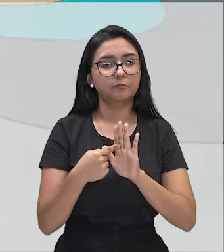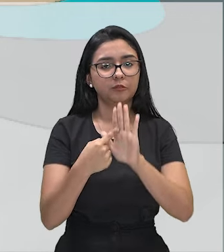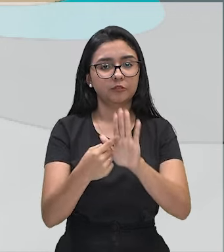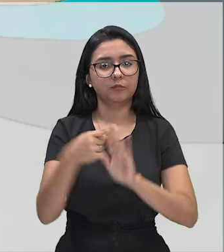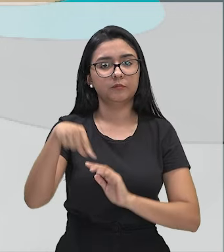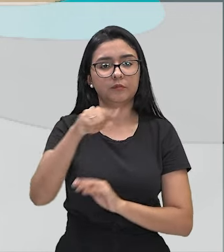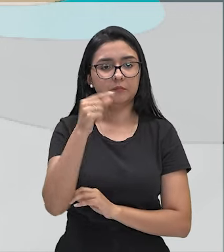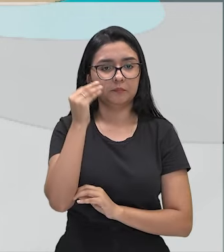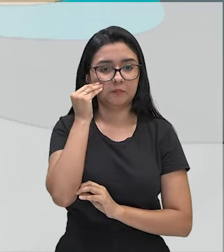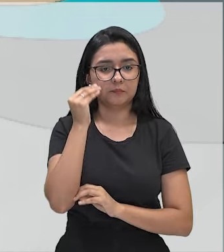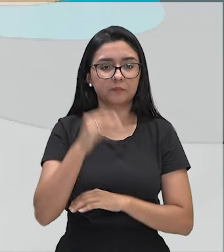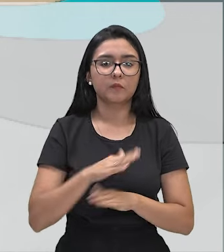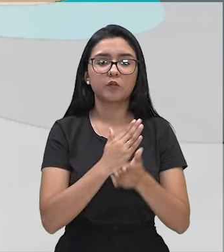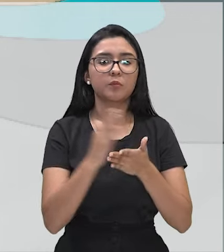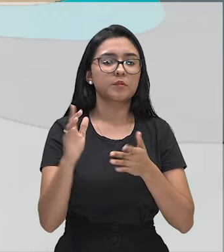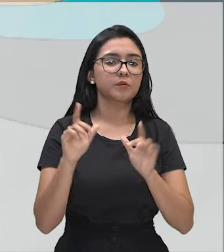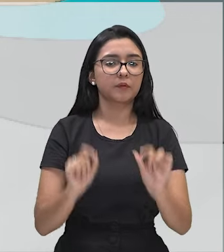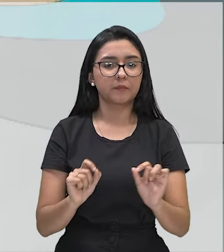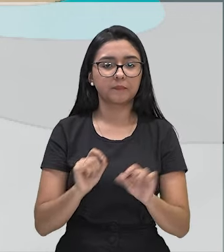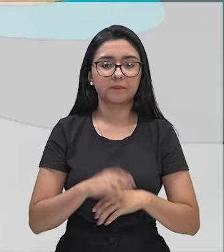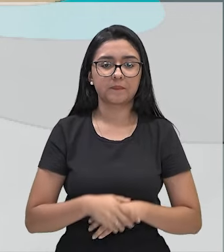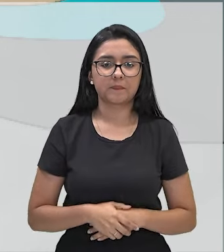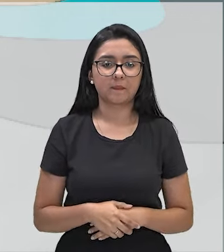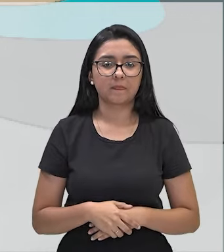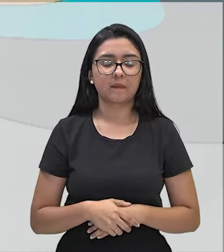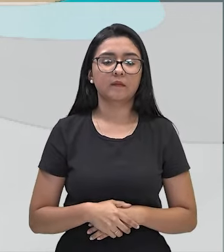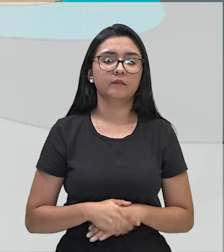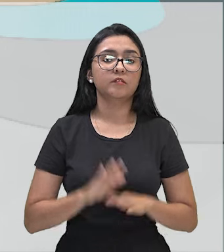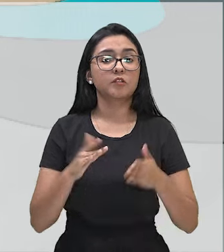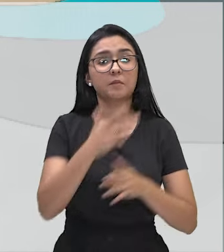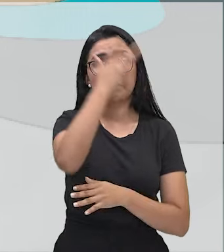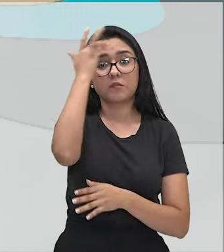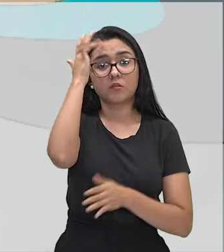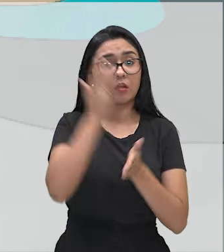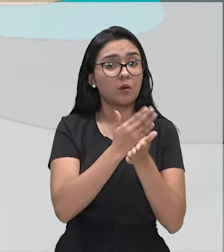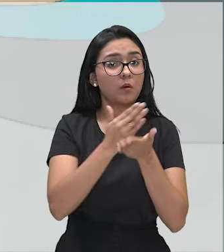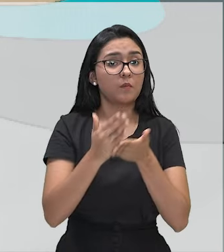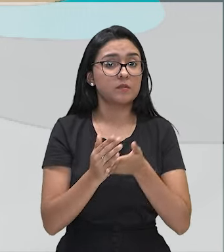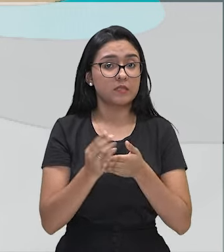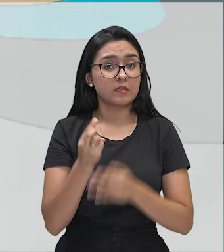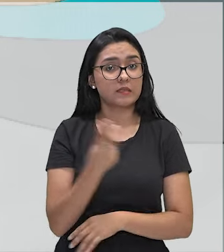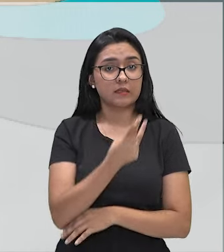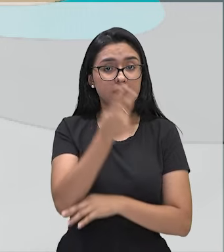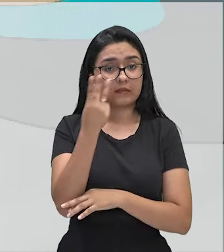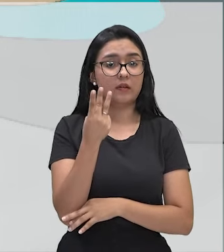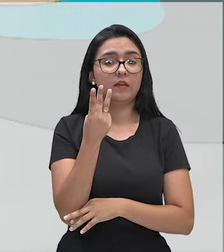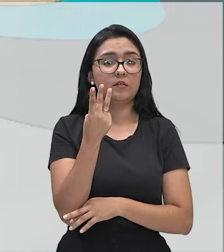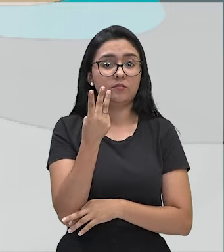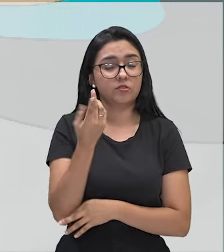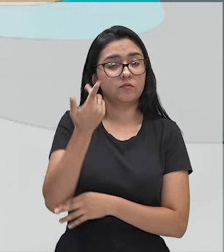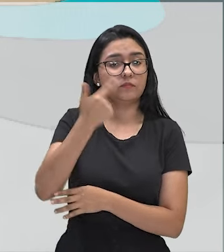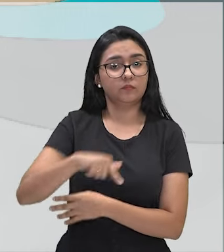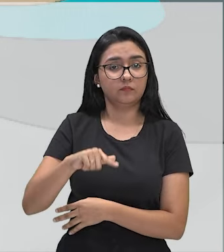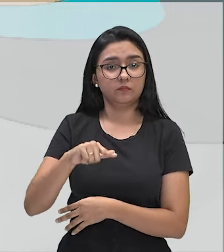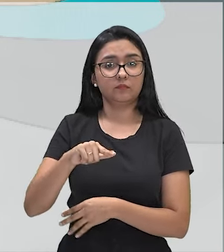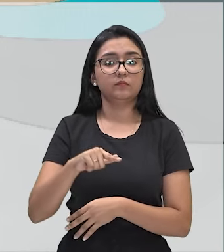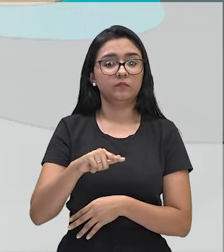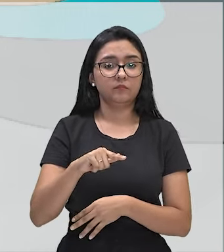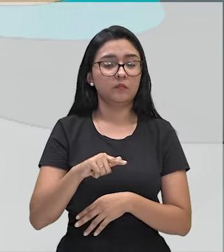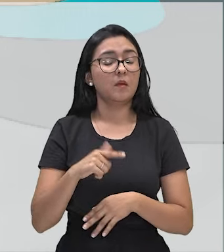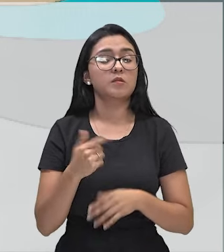para vocês nós começamos aqui com iniciantes que geralmente a gente recomenda três séries de 10 repetições sem